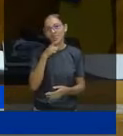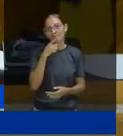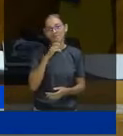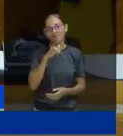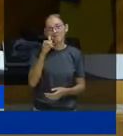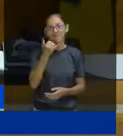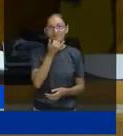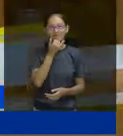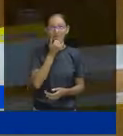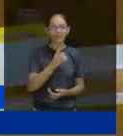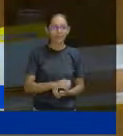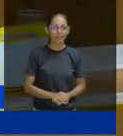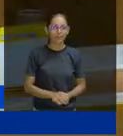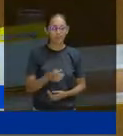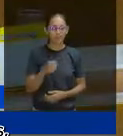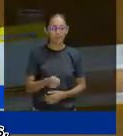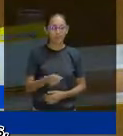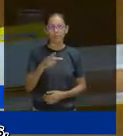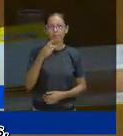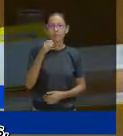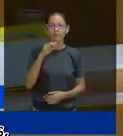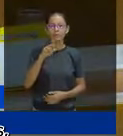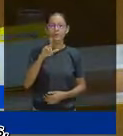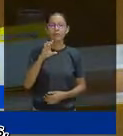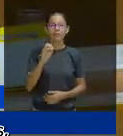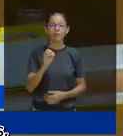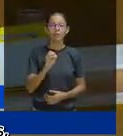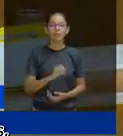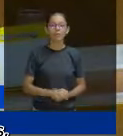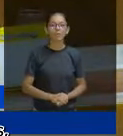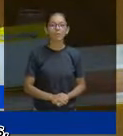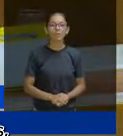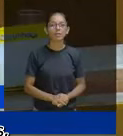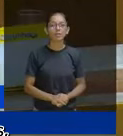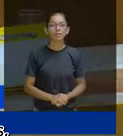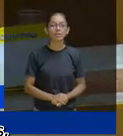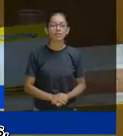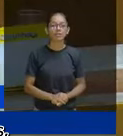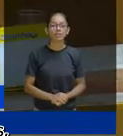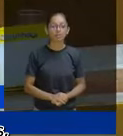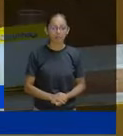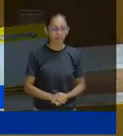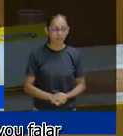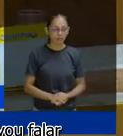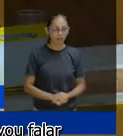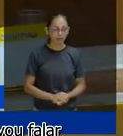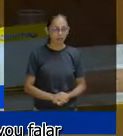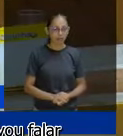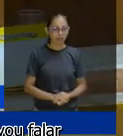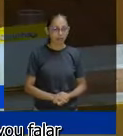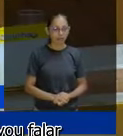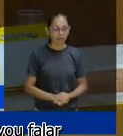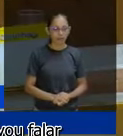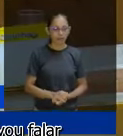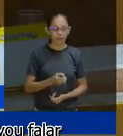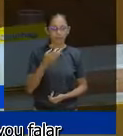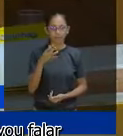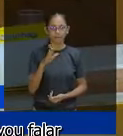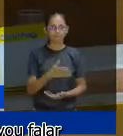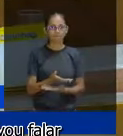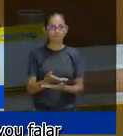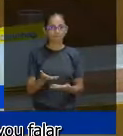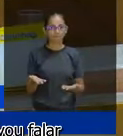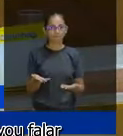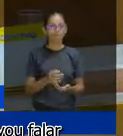juiz Paulo Madeira. Senhor presidente, ministros pares, juiz Paulo Madeira. Em particular, senhor presidente, claro, eu vou